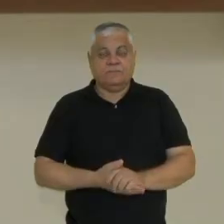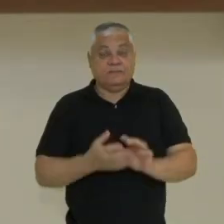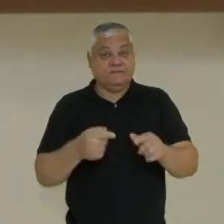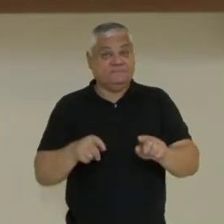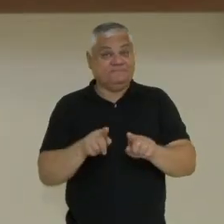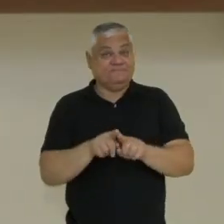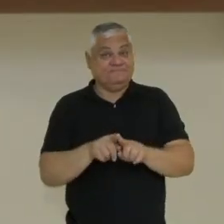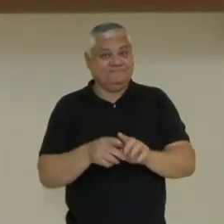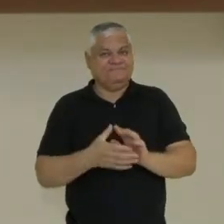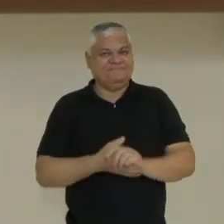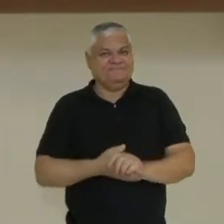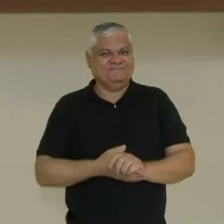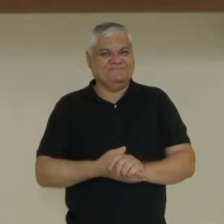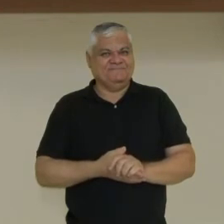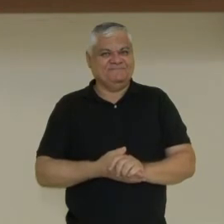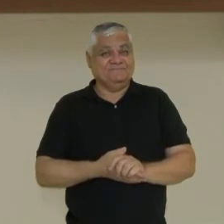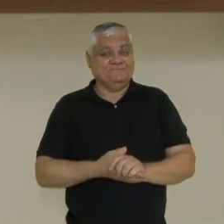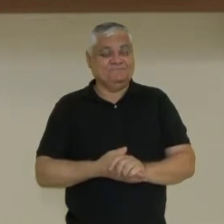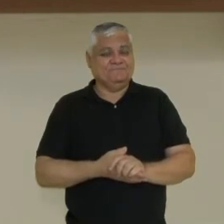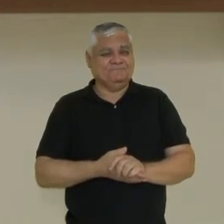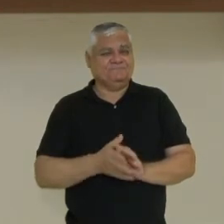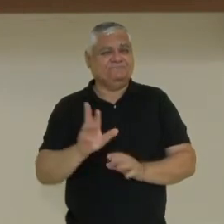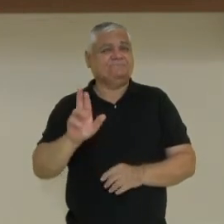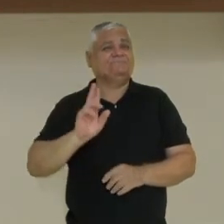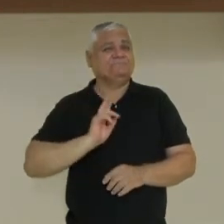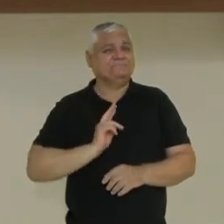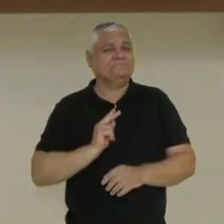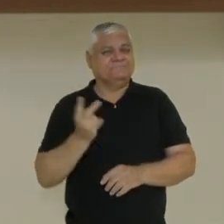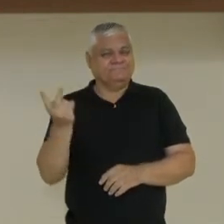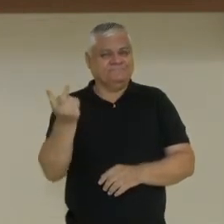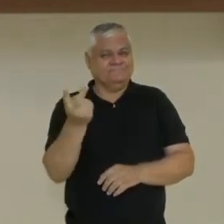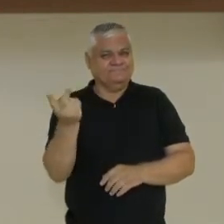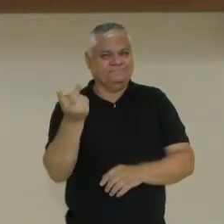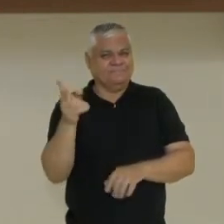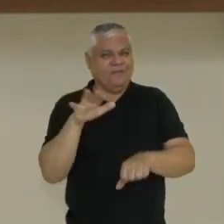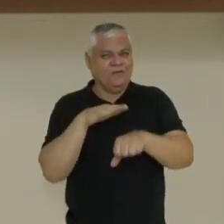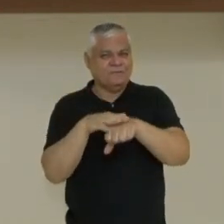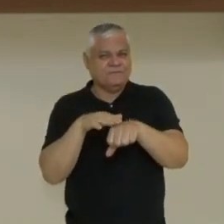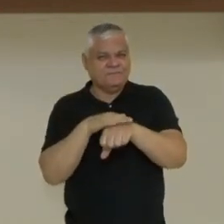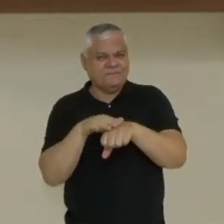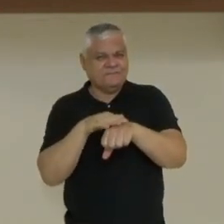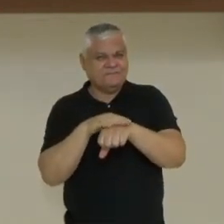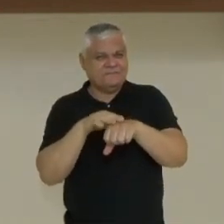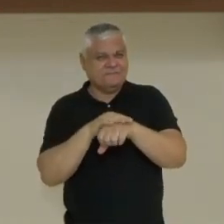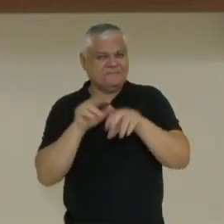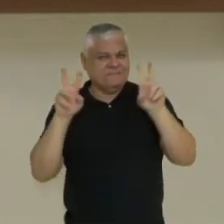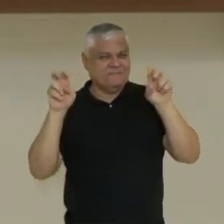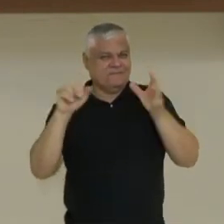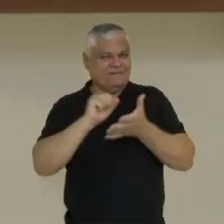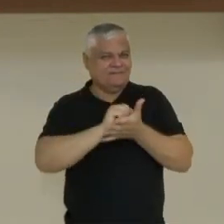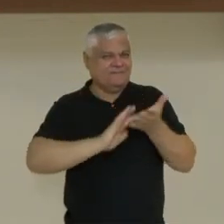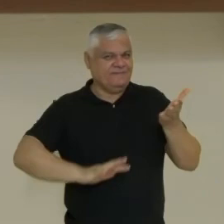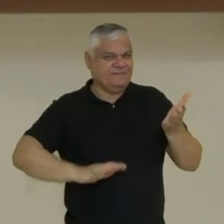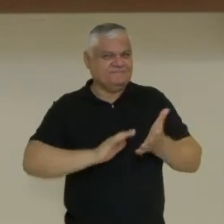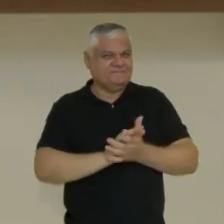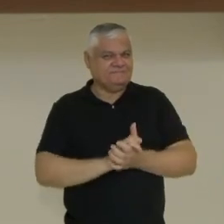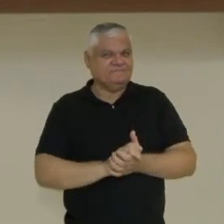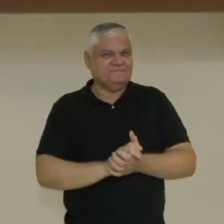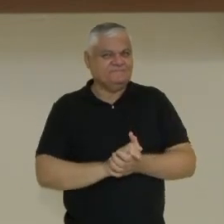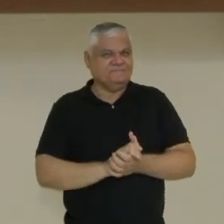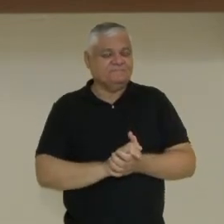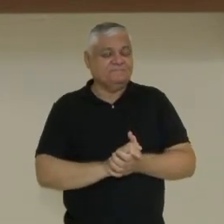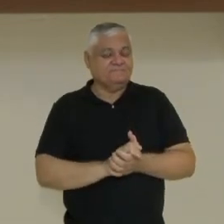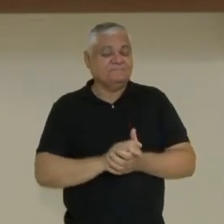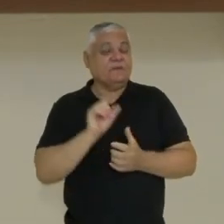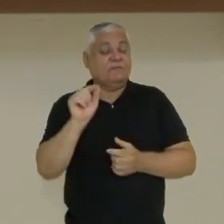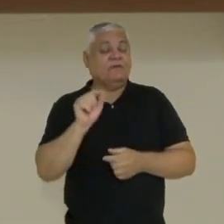Voltei. Diga lá, você e seu colega conversaram sobre a questão? A ideia era que vocês